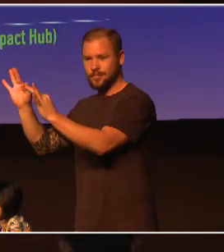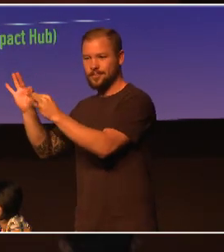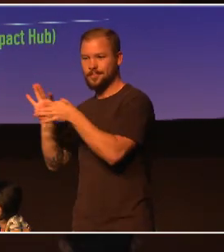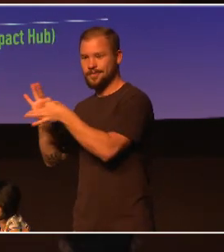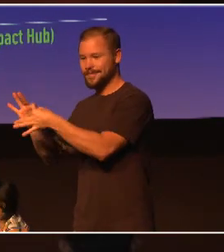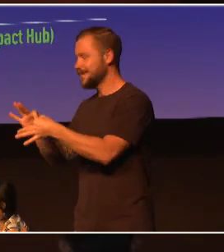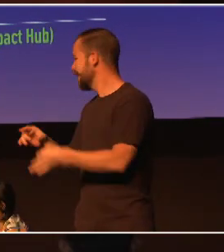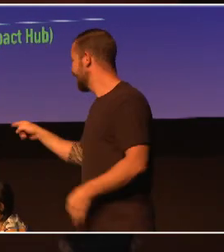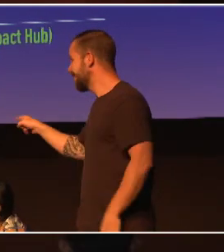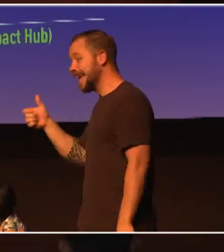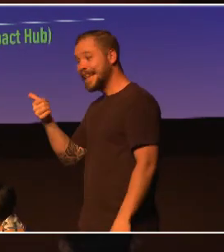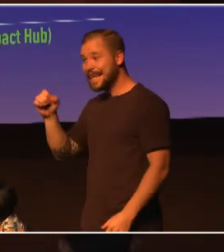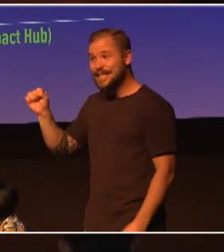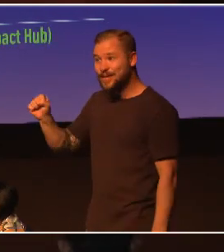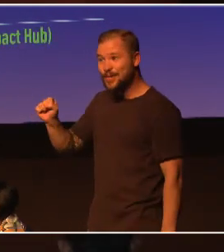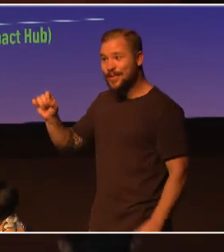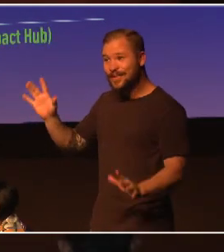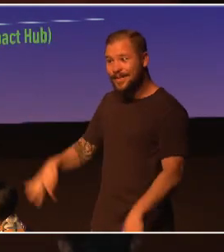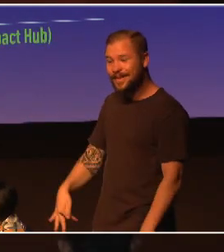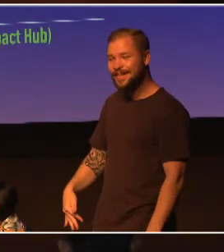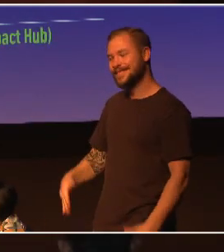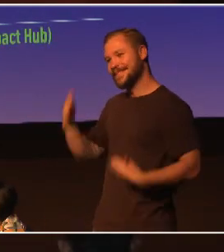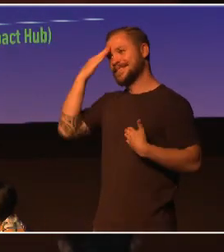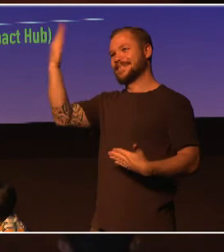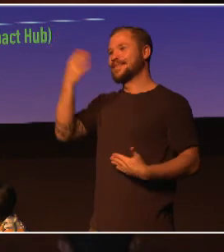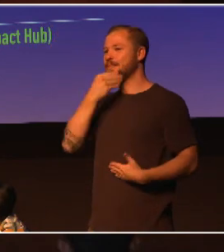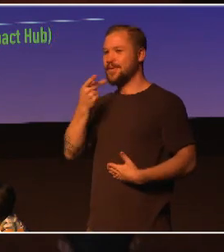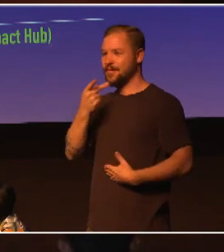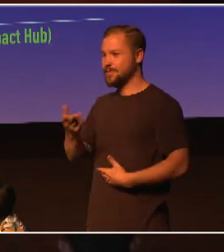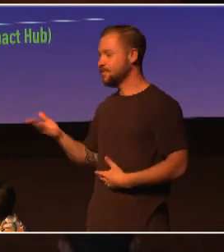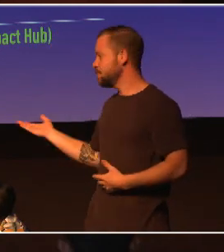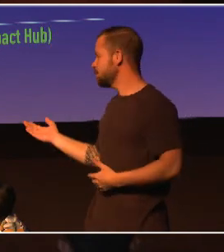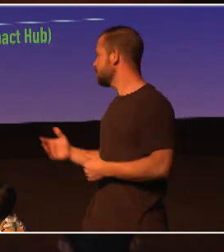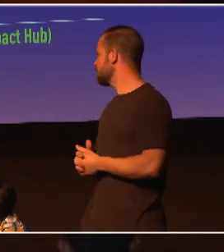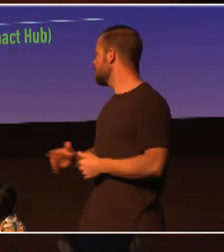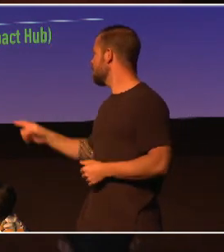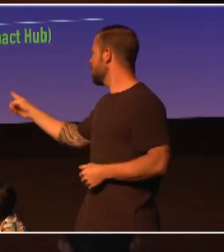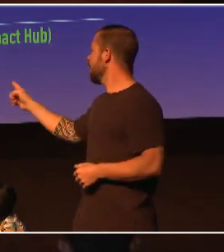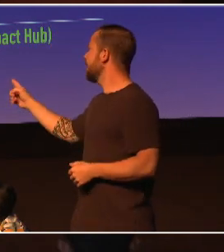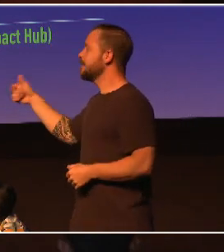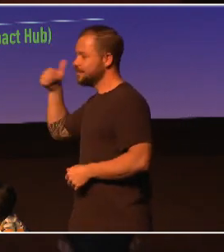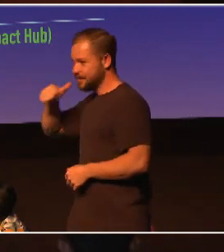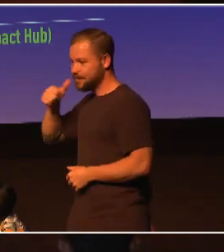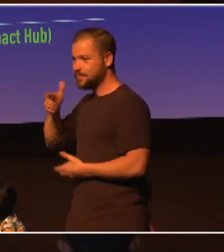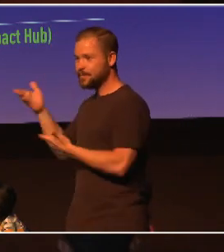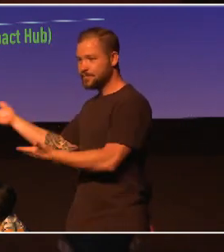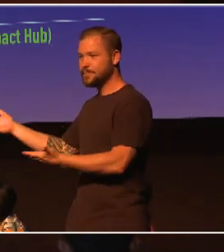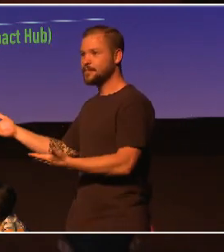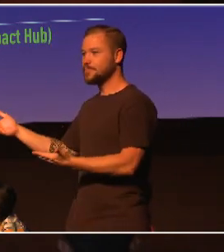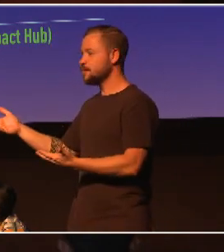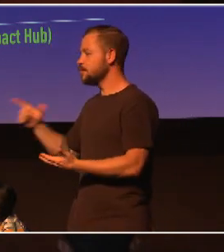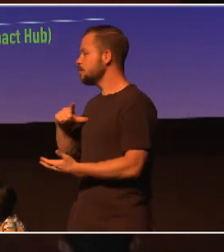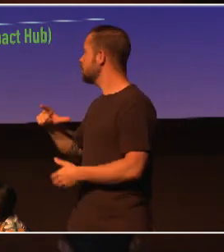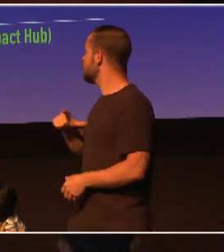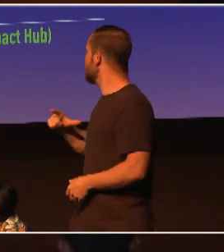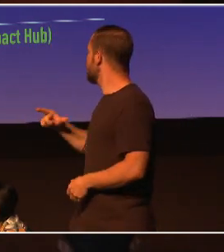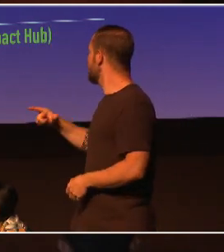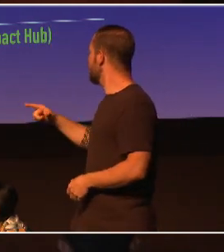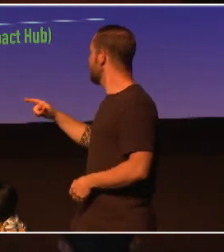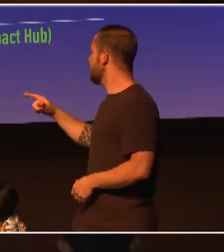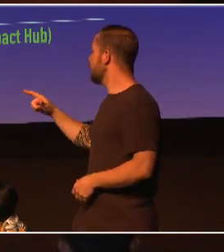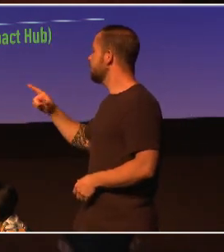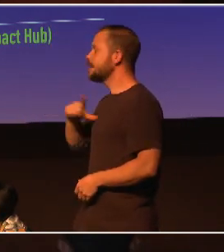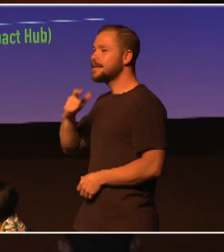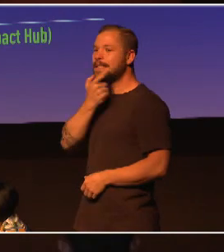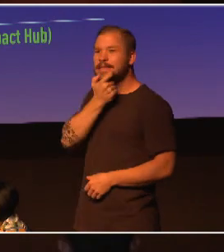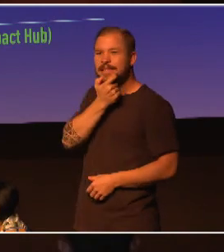segundos. Obrigado, gente. Gente, a gente combinou 10 segundos para terminar. hackingcommunities.com, desculpa que está em inglês,